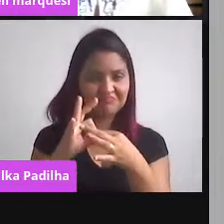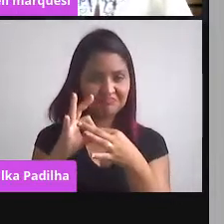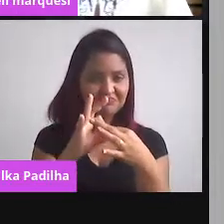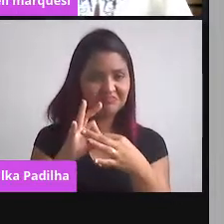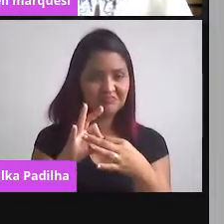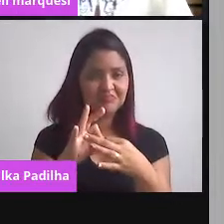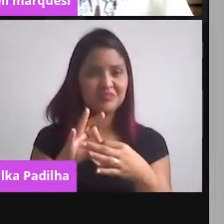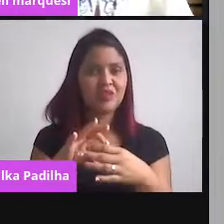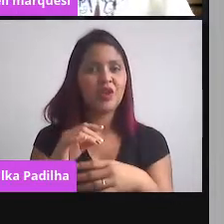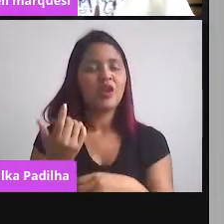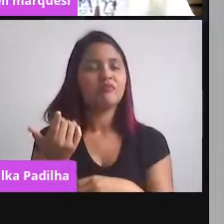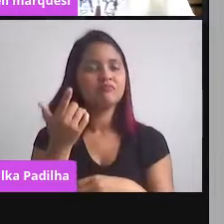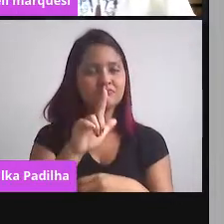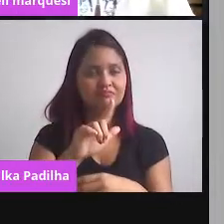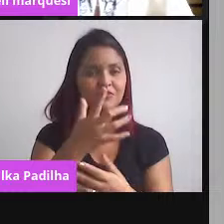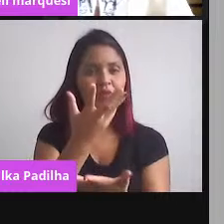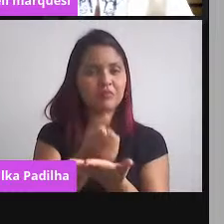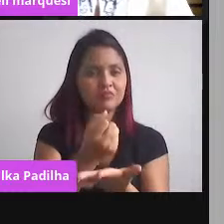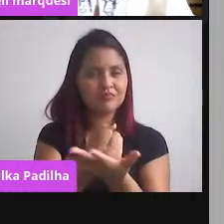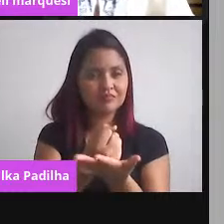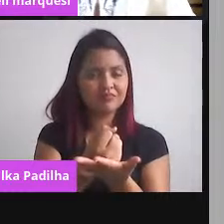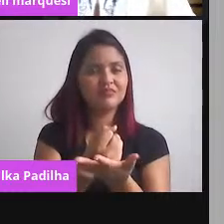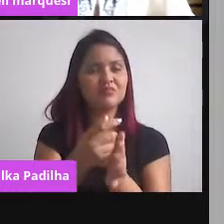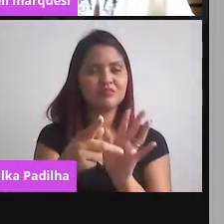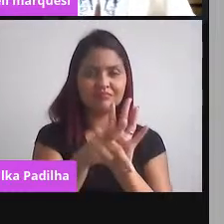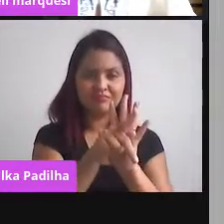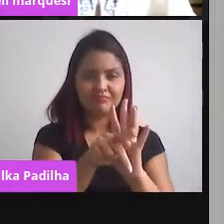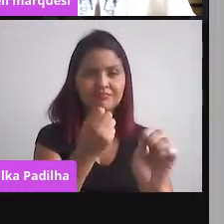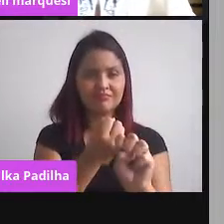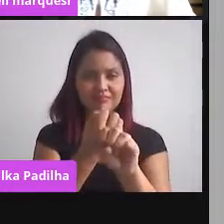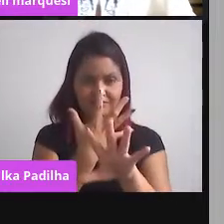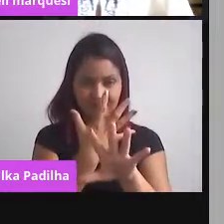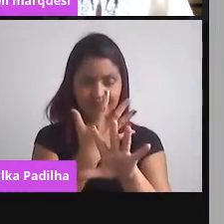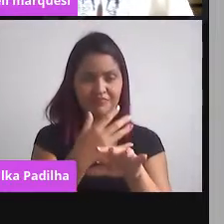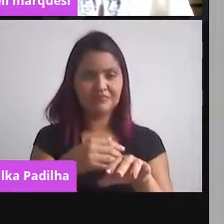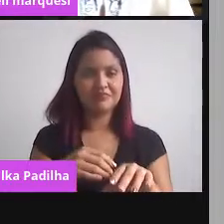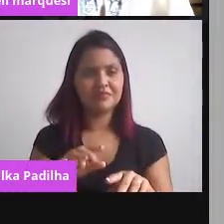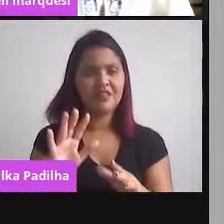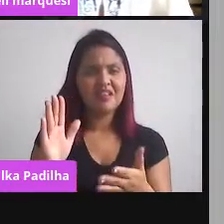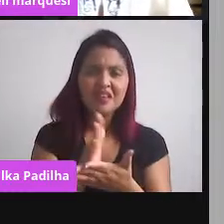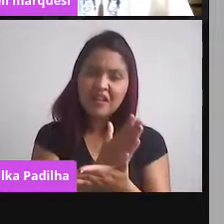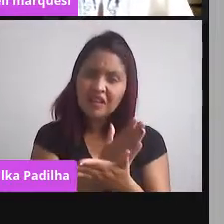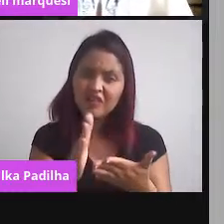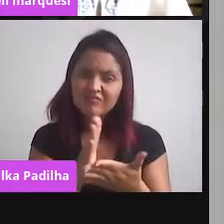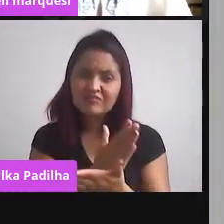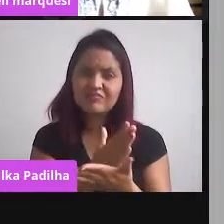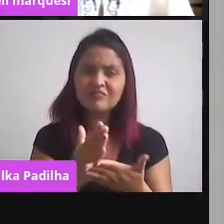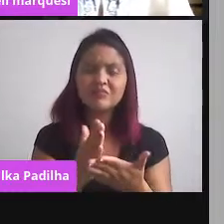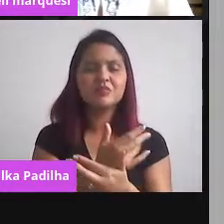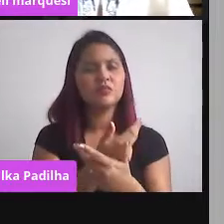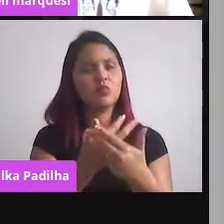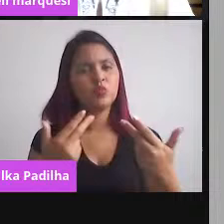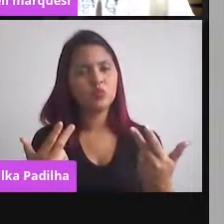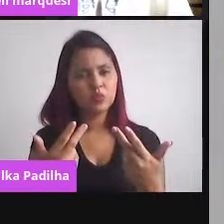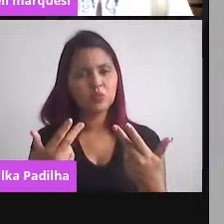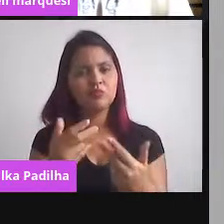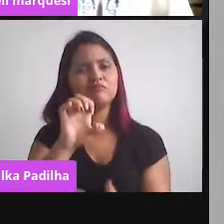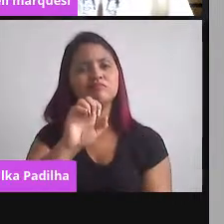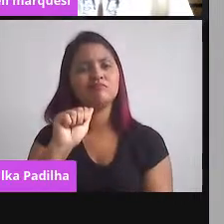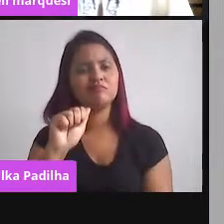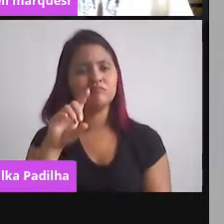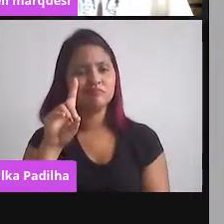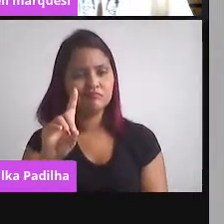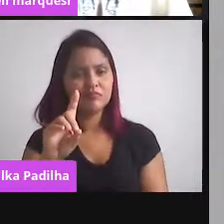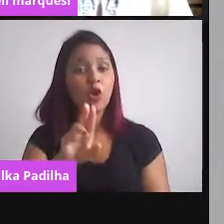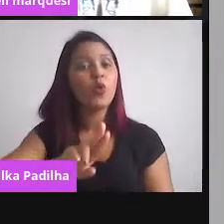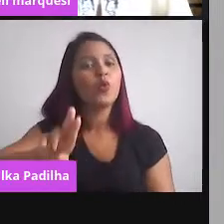plataforma Teams com esse tipo de aula e com alguns recursos da EAD, com